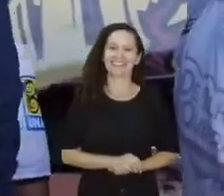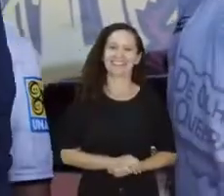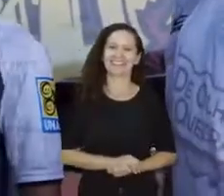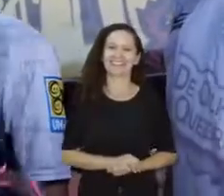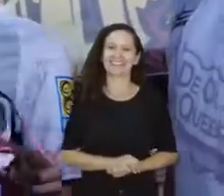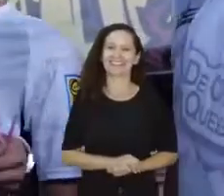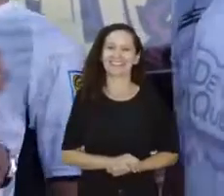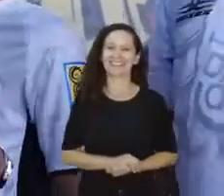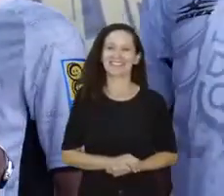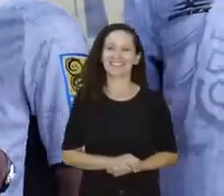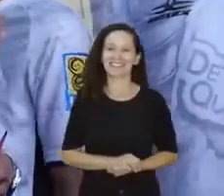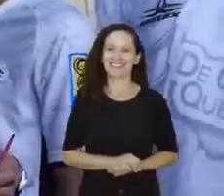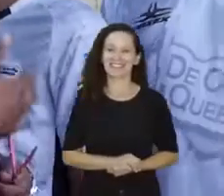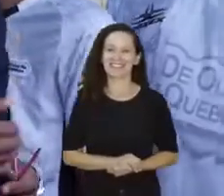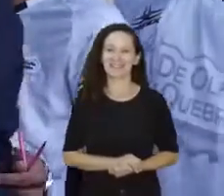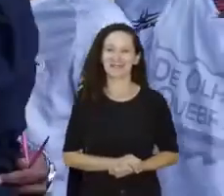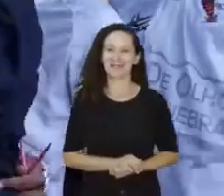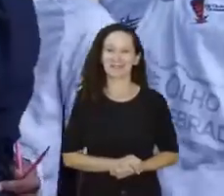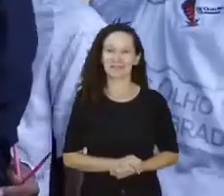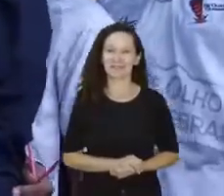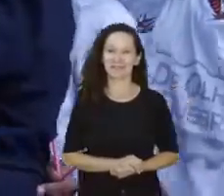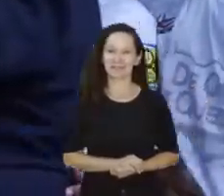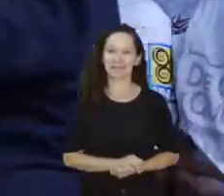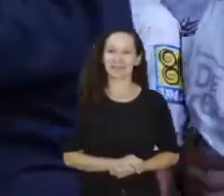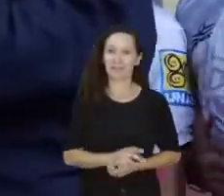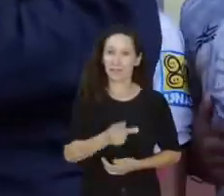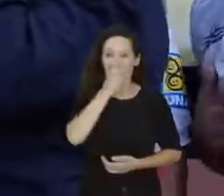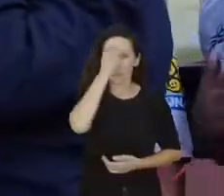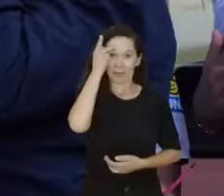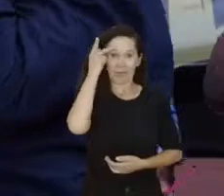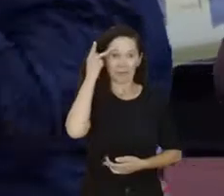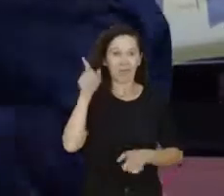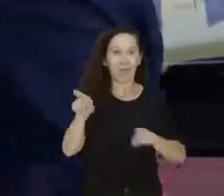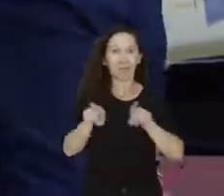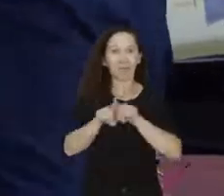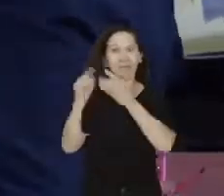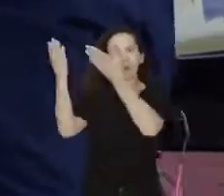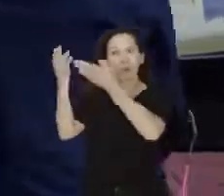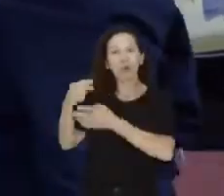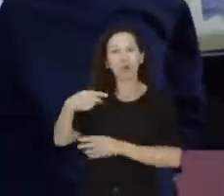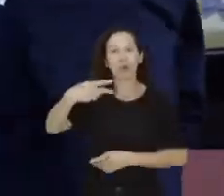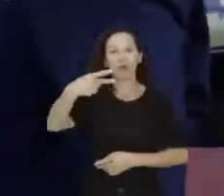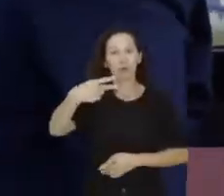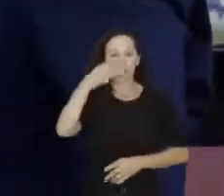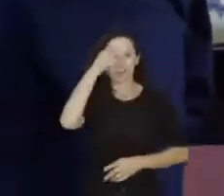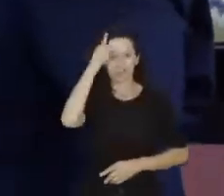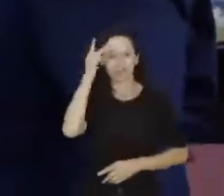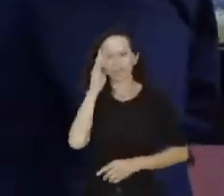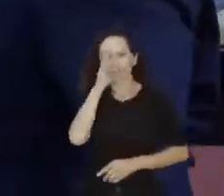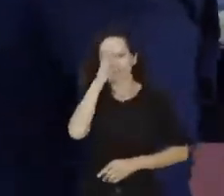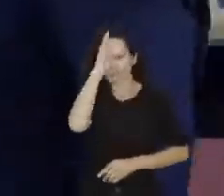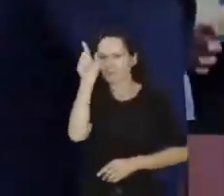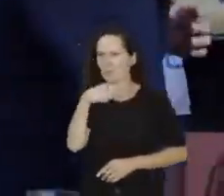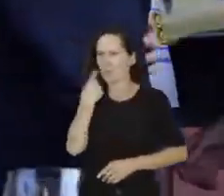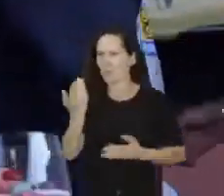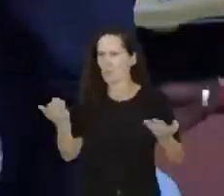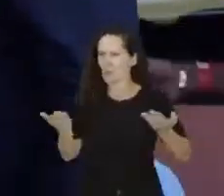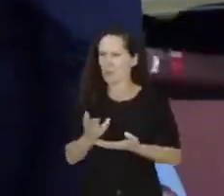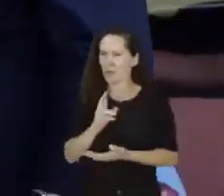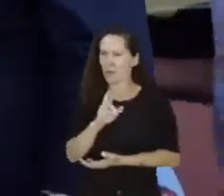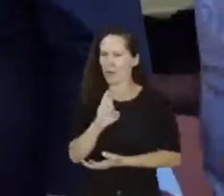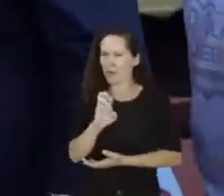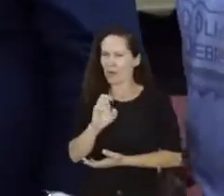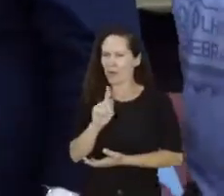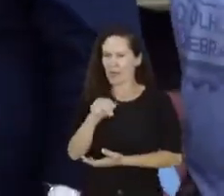gente. Regina Barros e o Mercadante. Gente, eu também queria chamar duas pessoas que são fundamentais pra gente. Regina Barros e